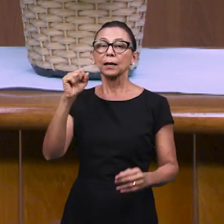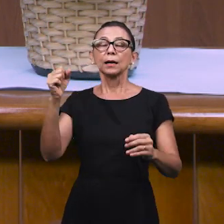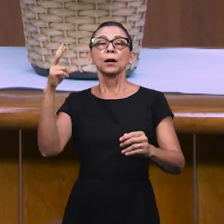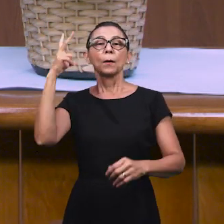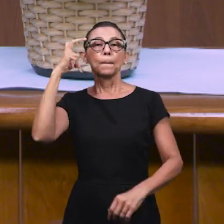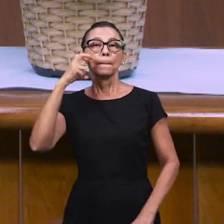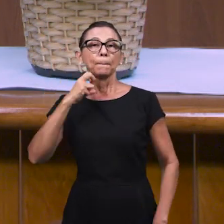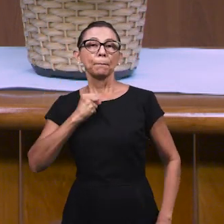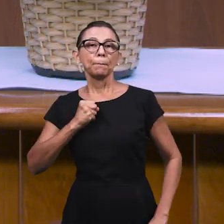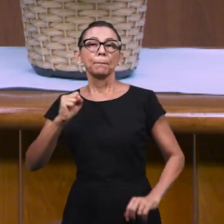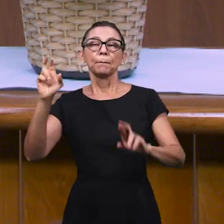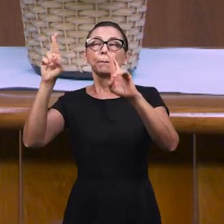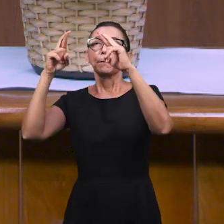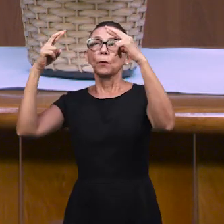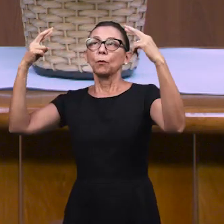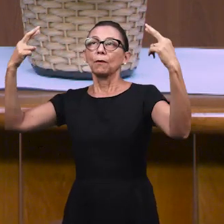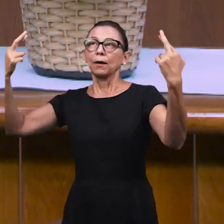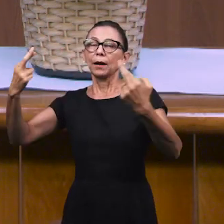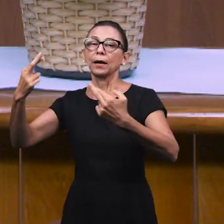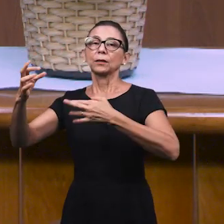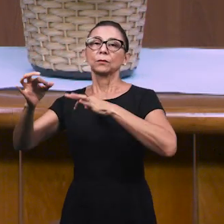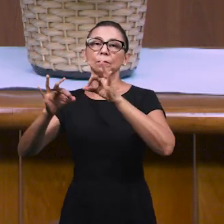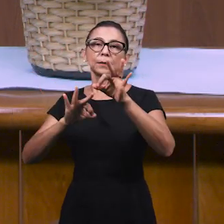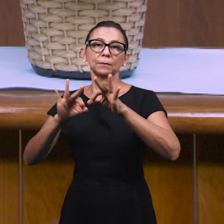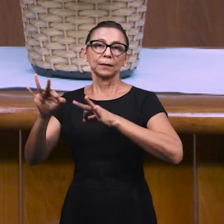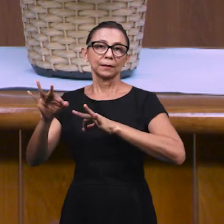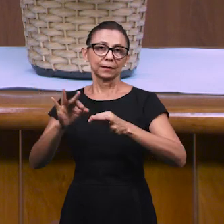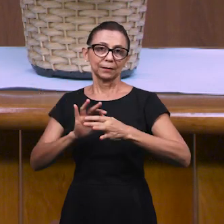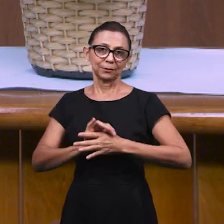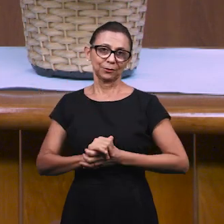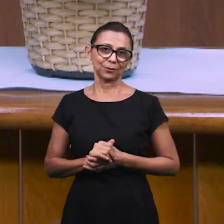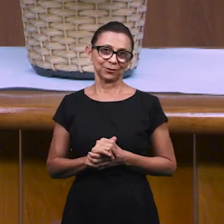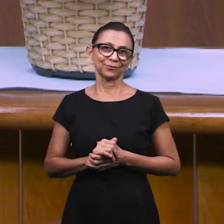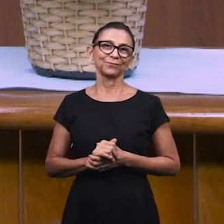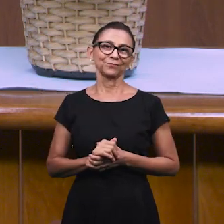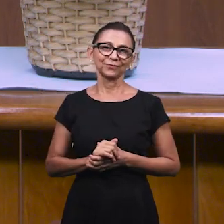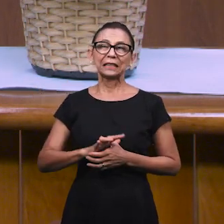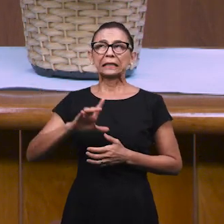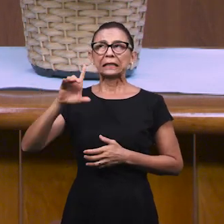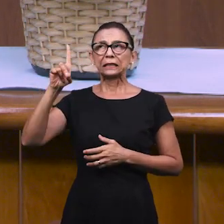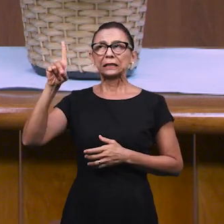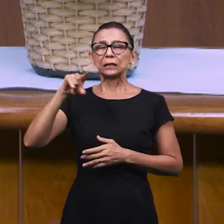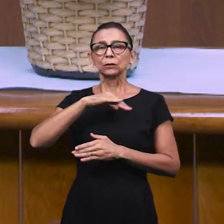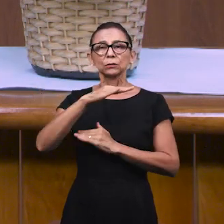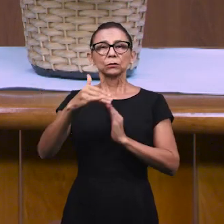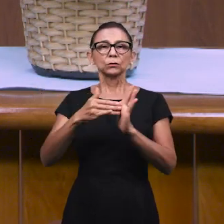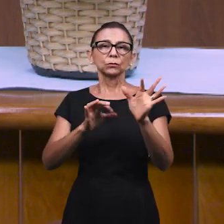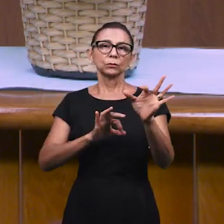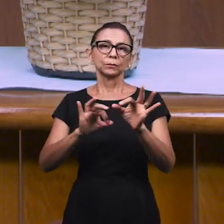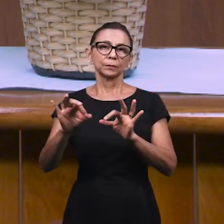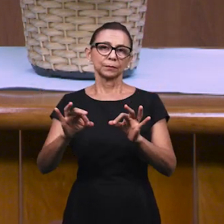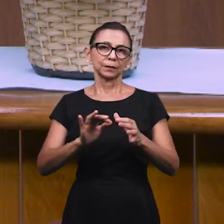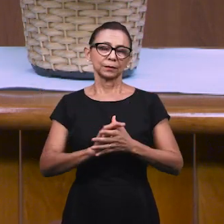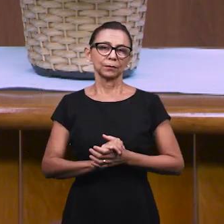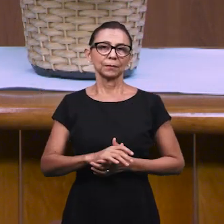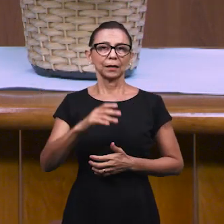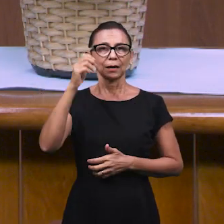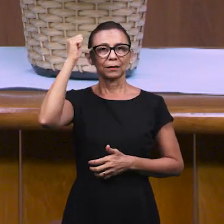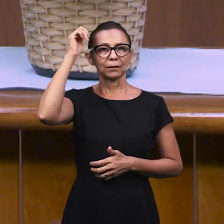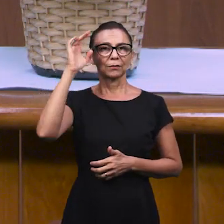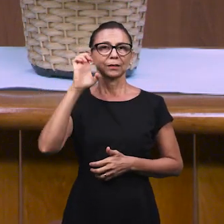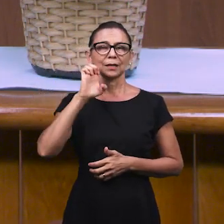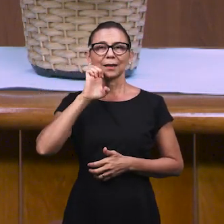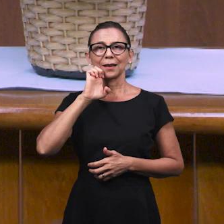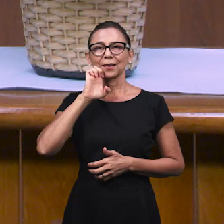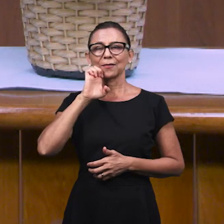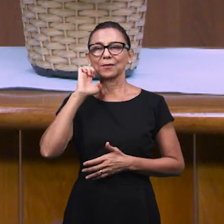mundo. Deus preparou para o homem uma habitação eterna com ele, mas o homem, pelo pecado, ele saiu